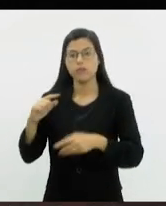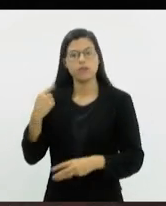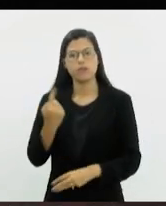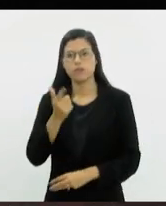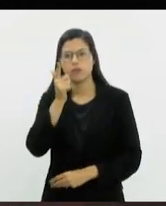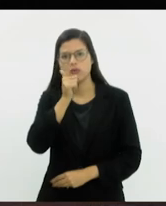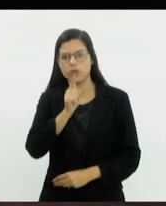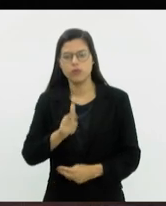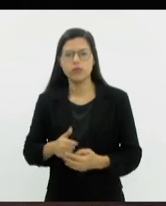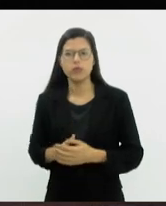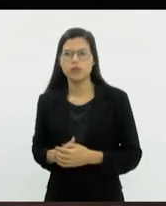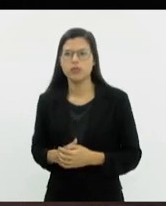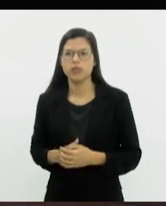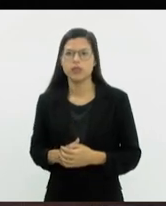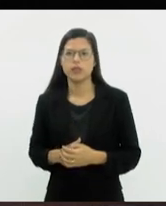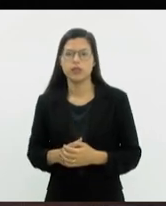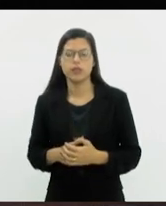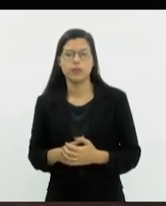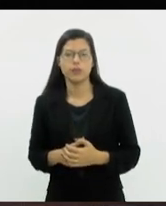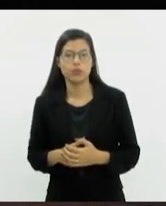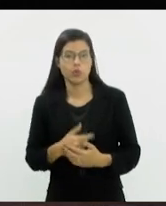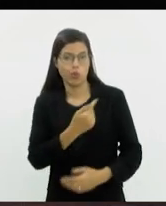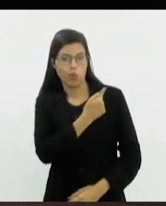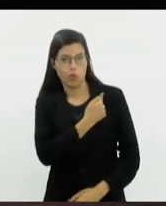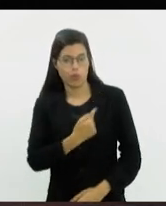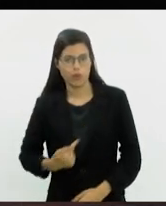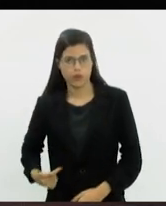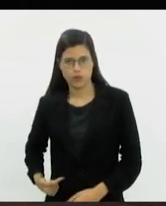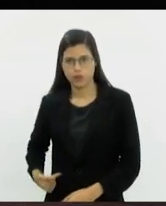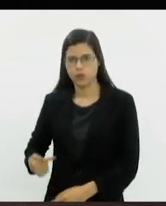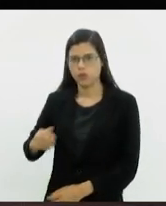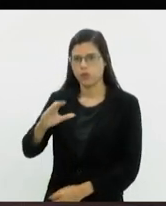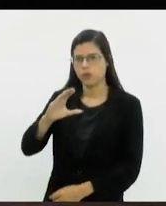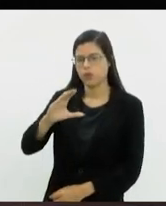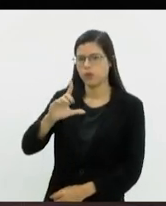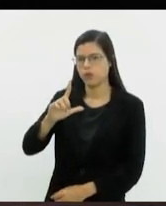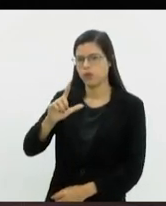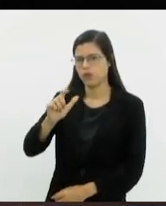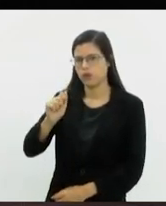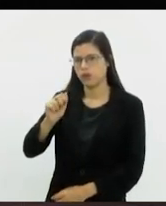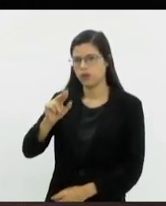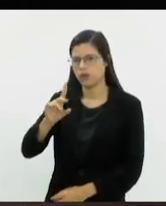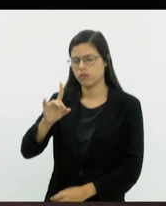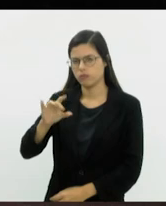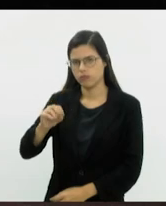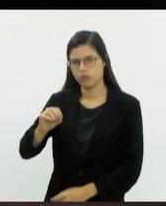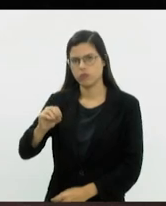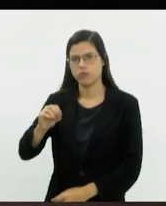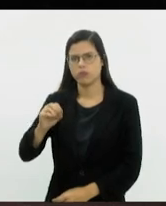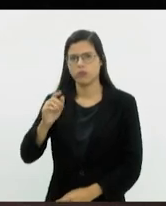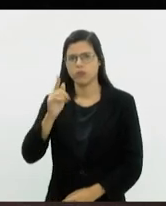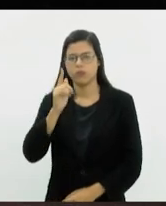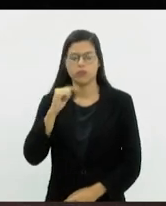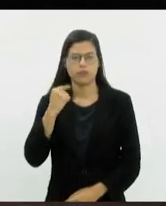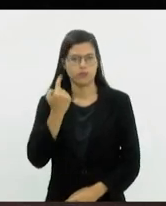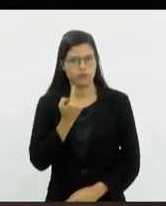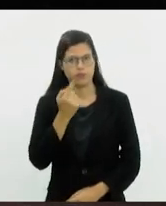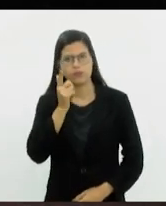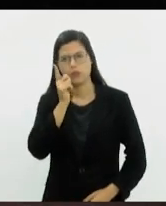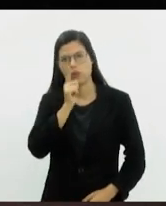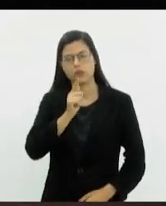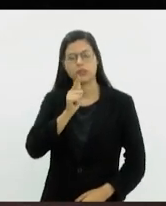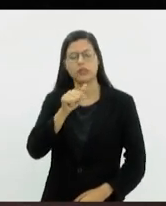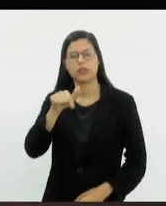conseguimos sensibilizar o governador Cláudio Castro e conseguimos levar para a